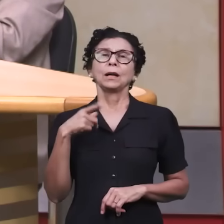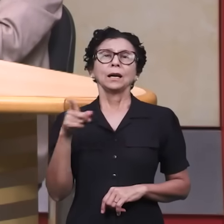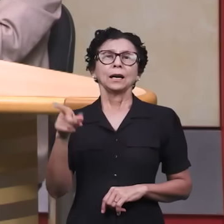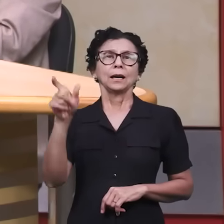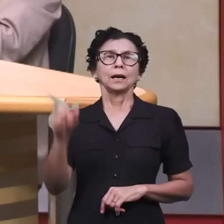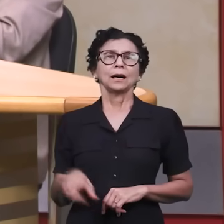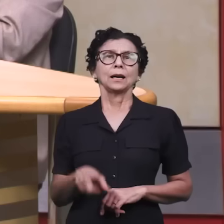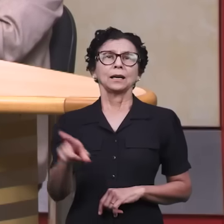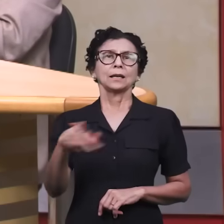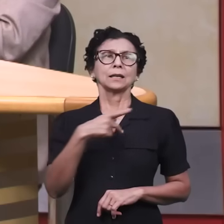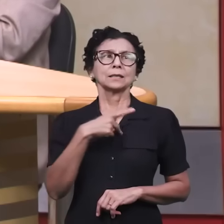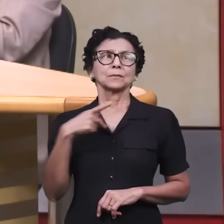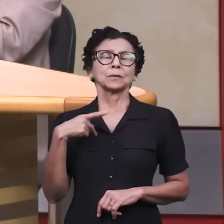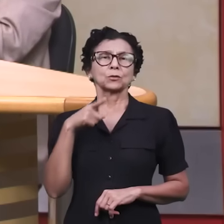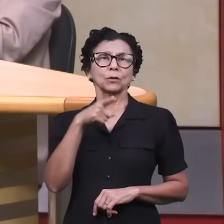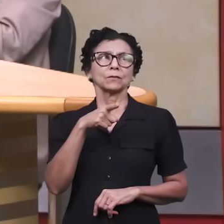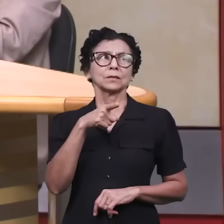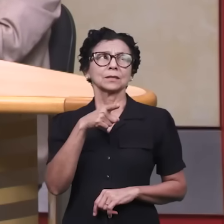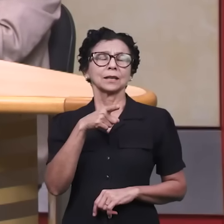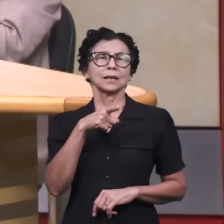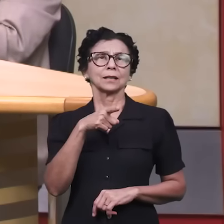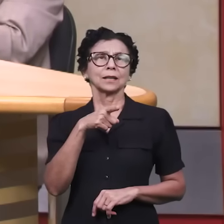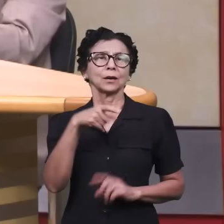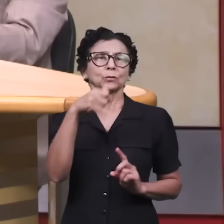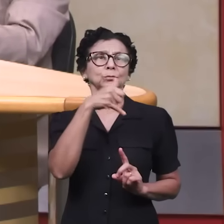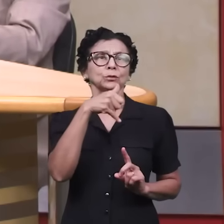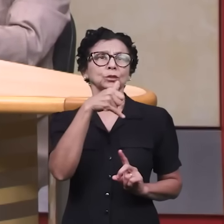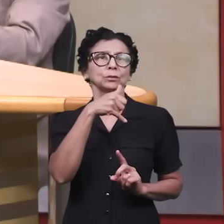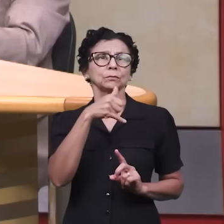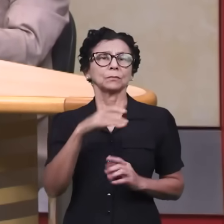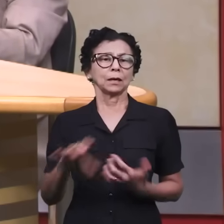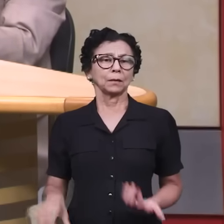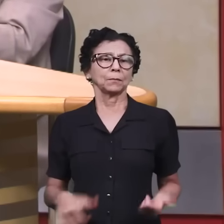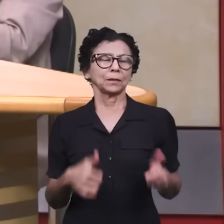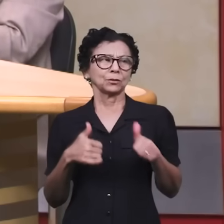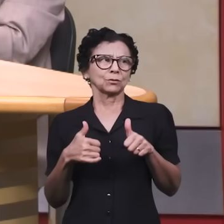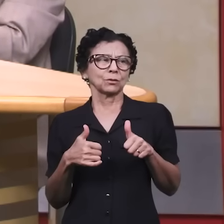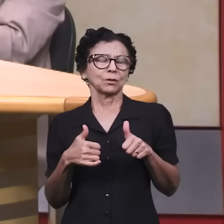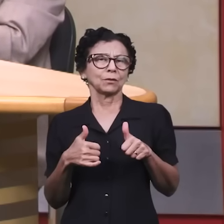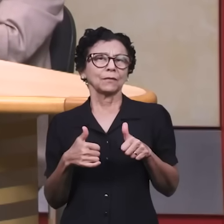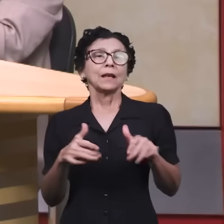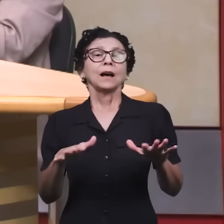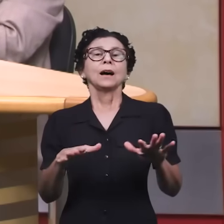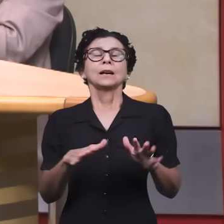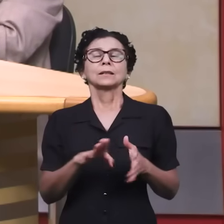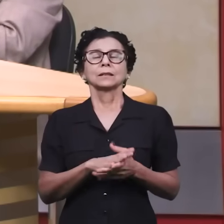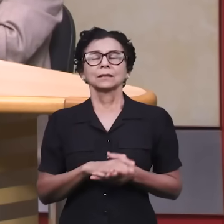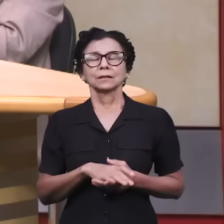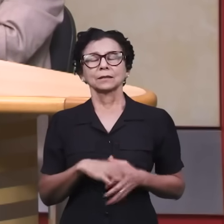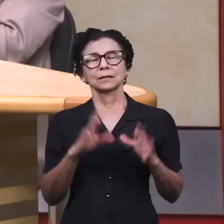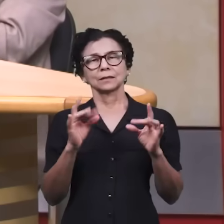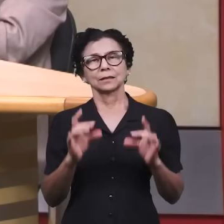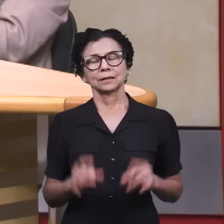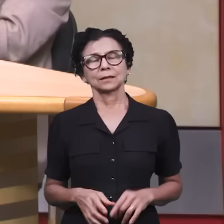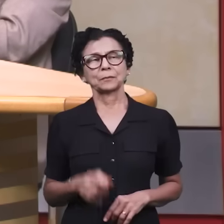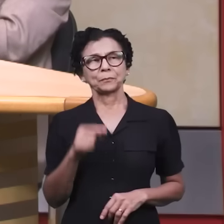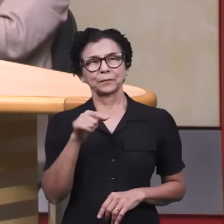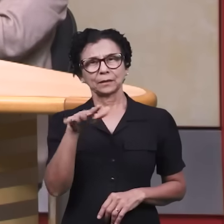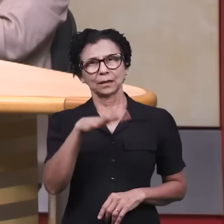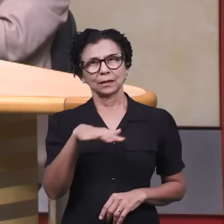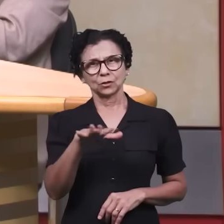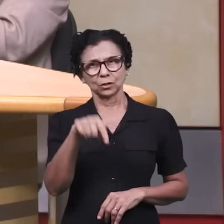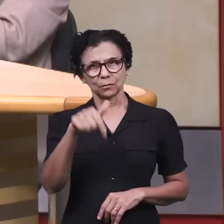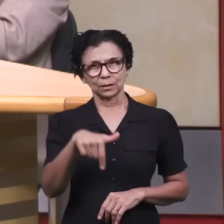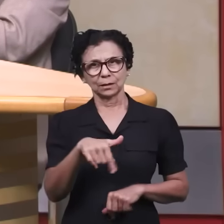na igreja. Você que o consagrou. Então, veja, nós já temos uma geração formada disso. Um detalhe, eu presenciei aqui em